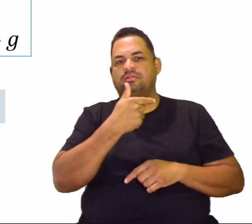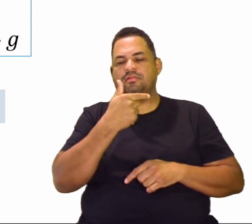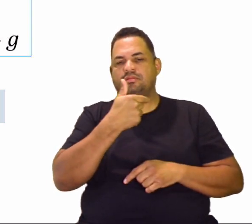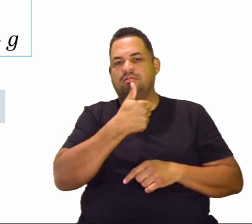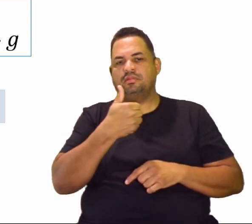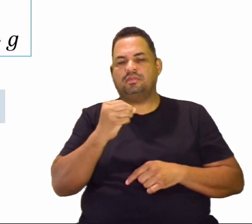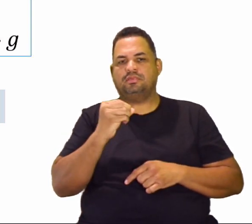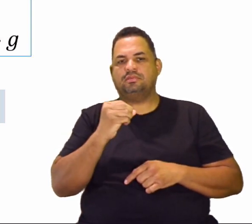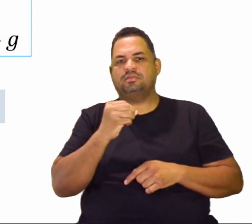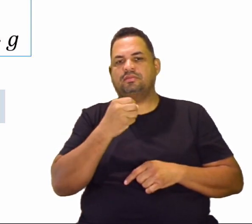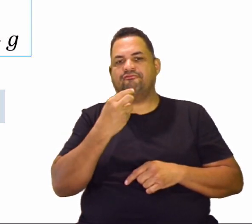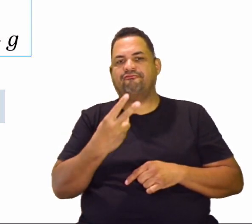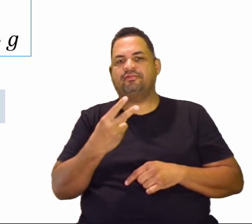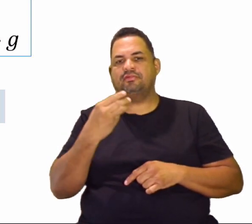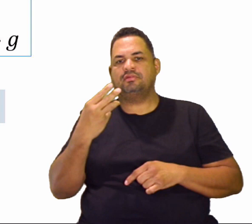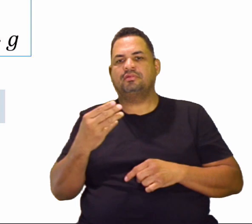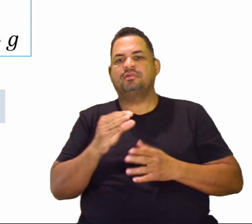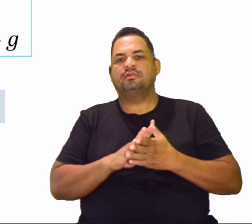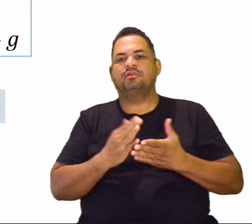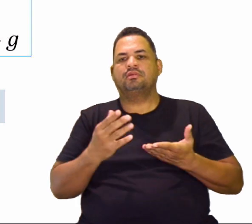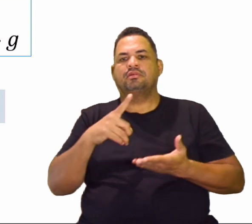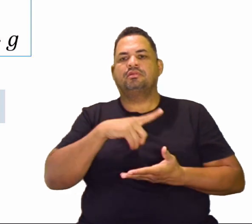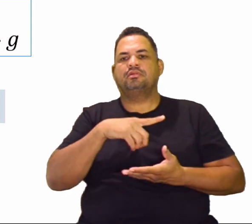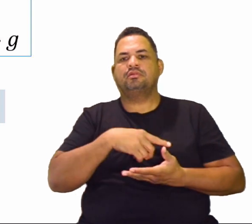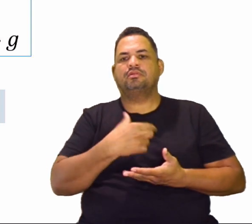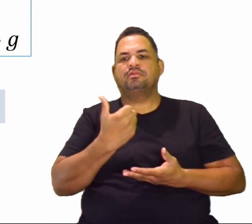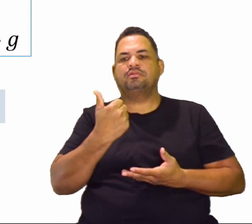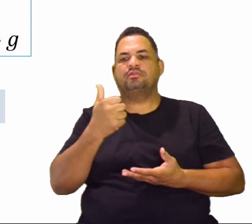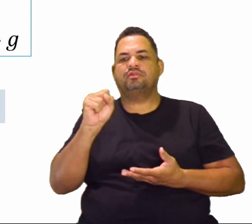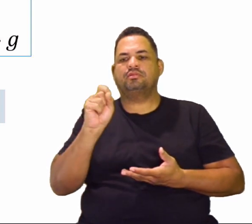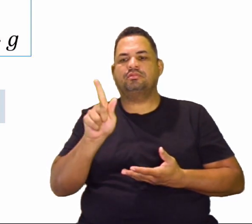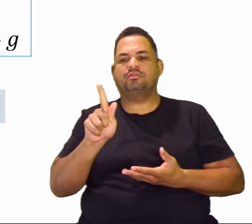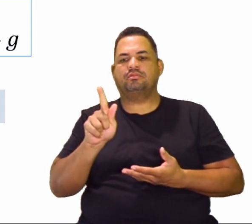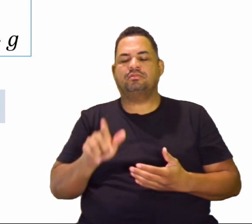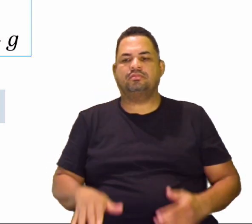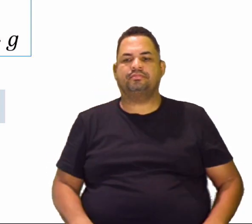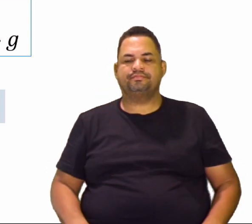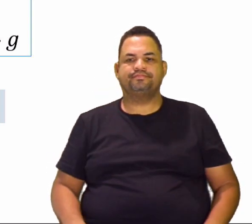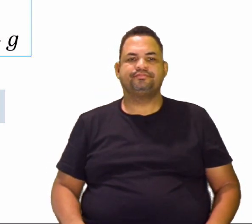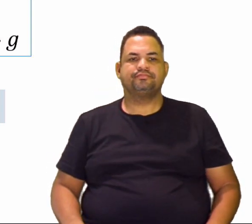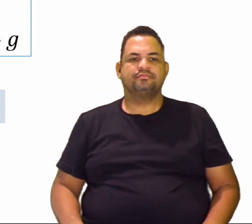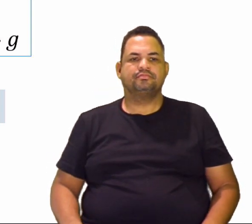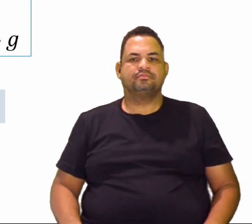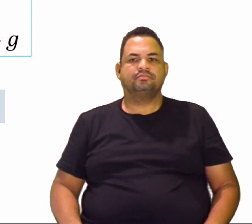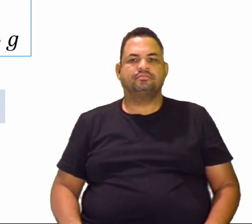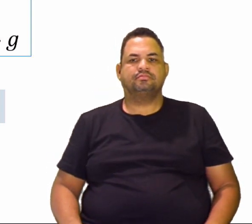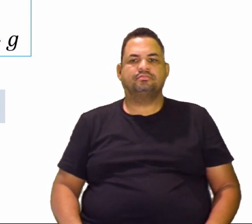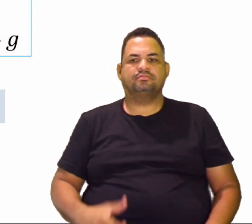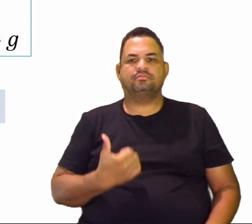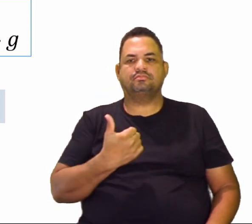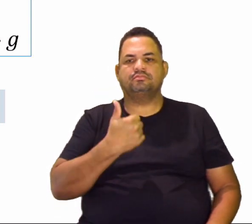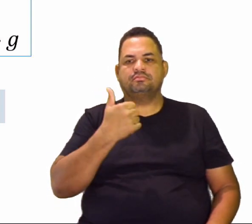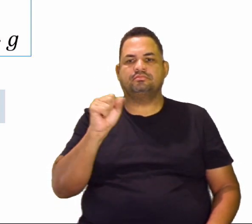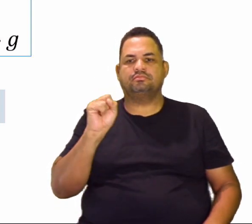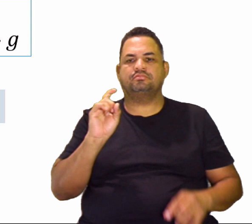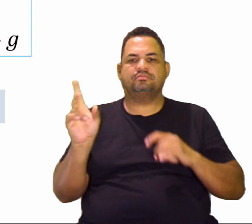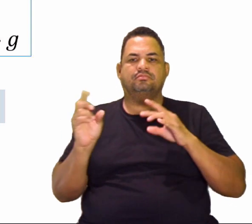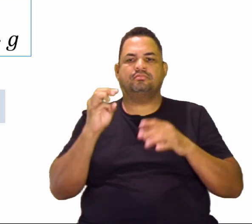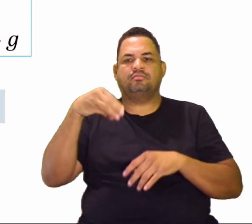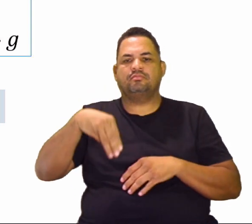23 moléculas de água, e agora eu terei 18 gramas. Então, 18 gramas em cada